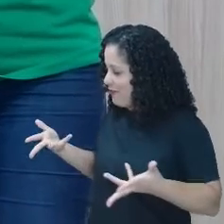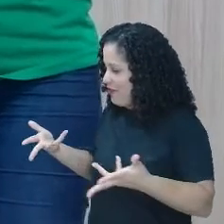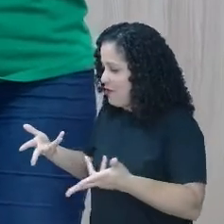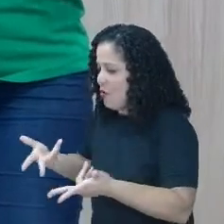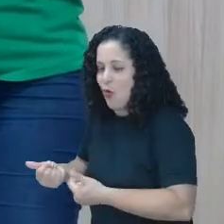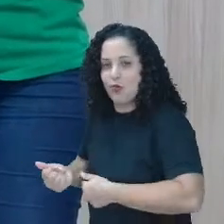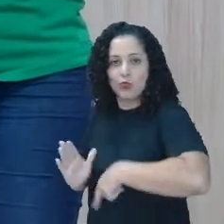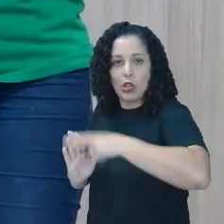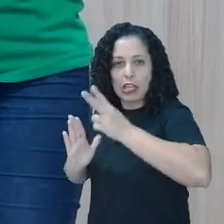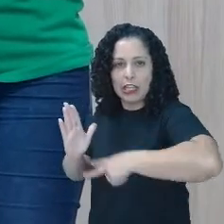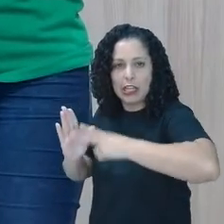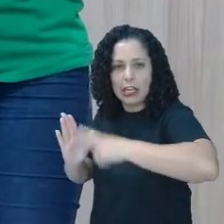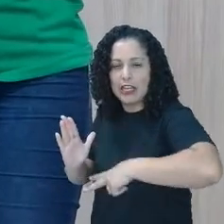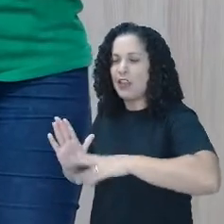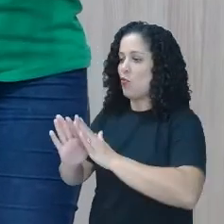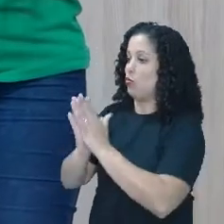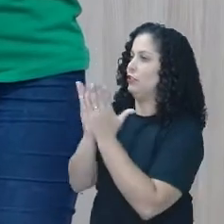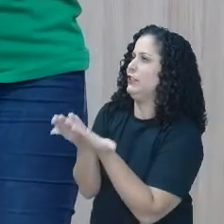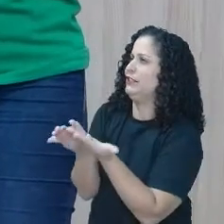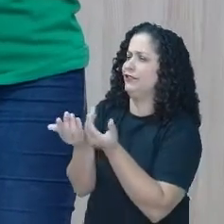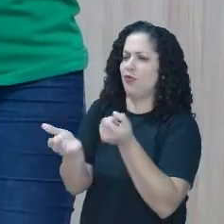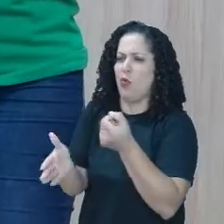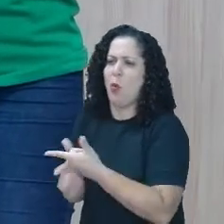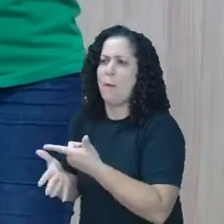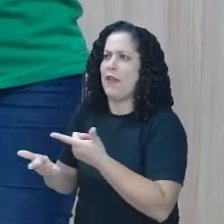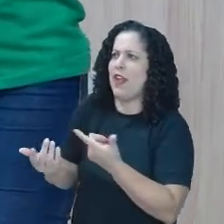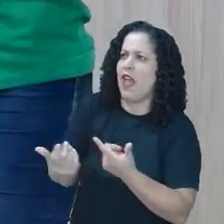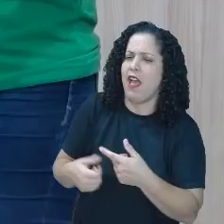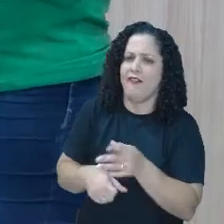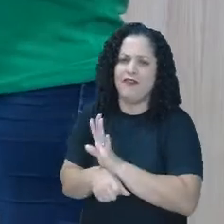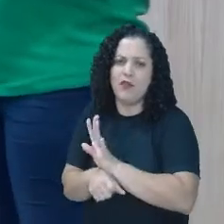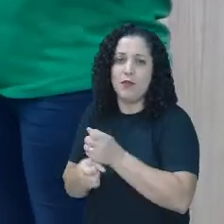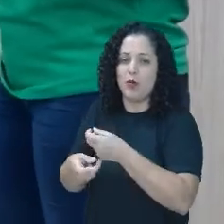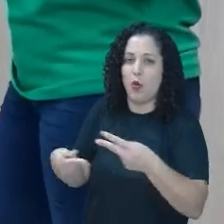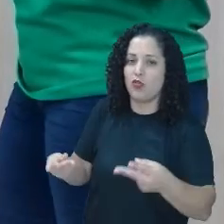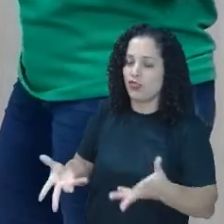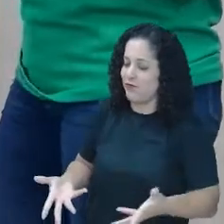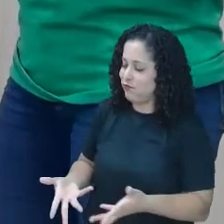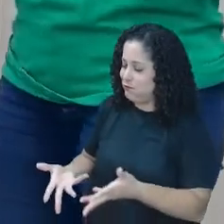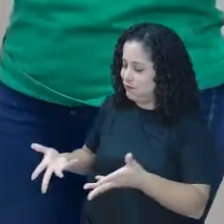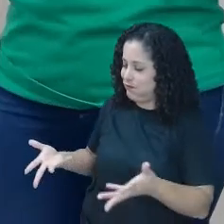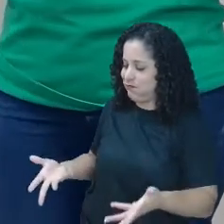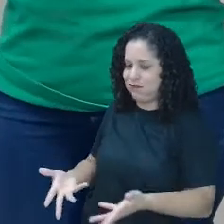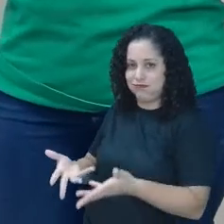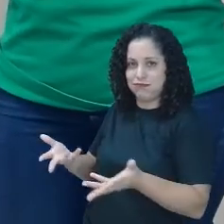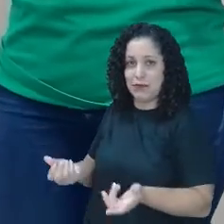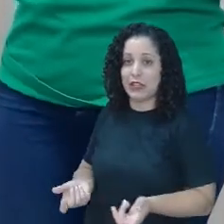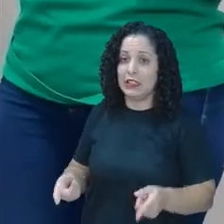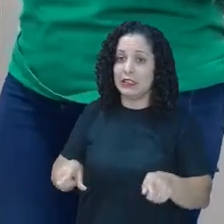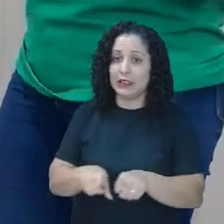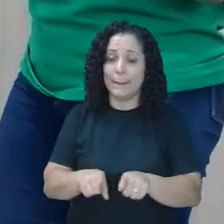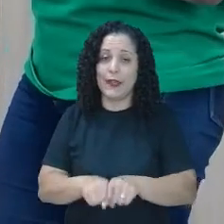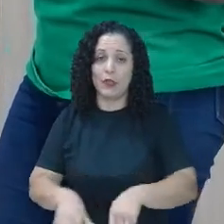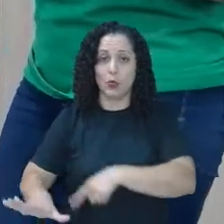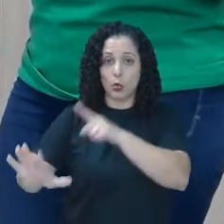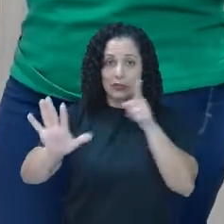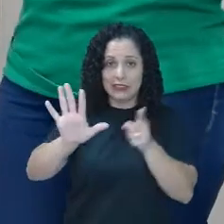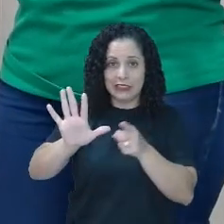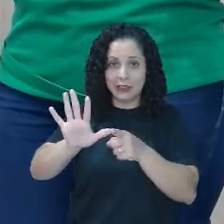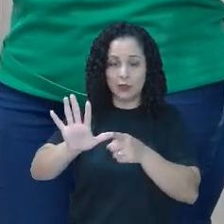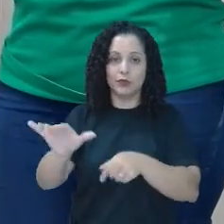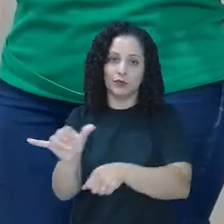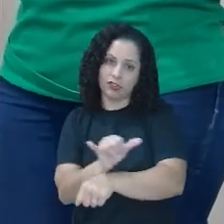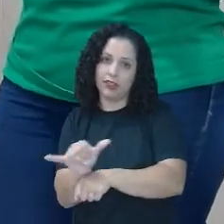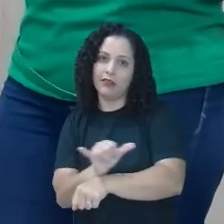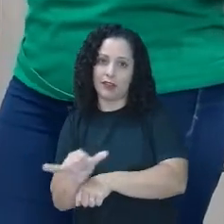livro, ou assista um filme, né? Usa aquele poder de sedução. Tem também a provocação. Ele também é uma